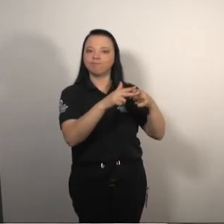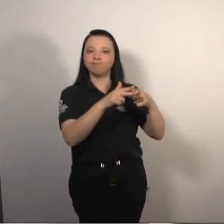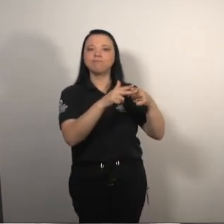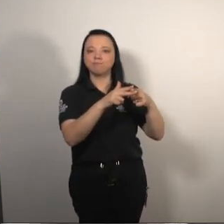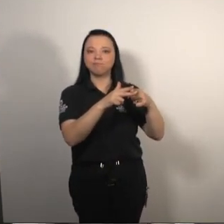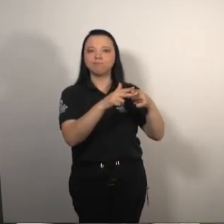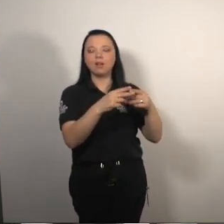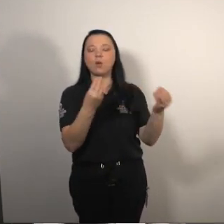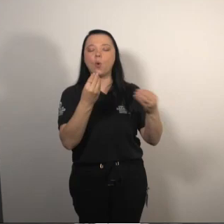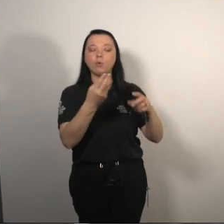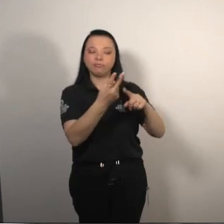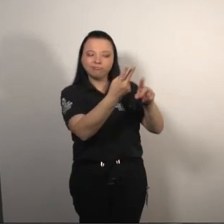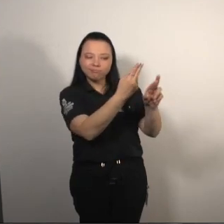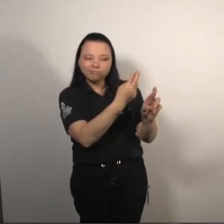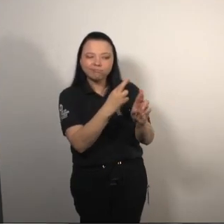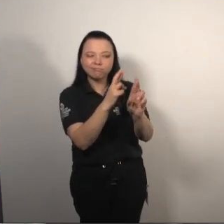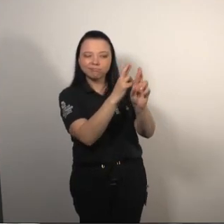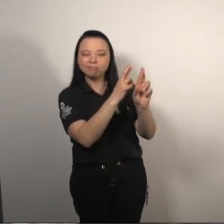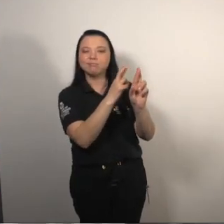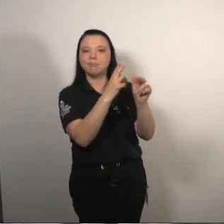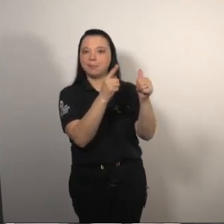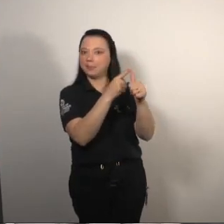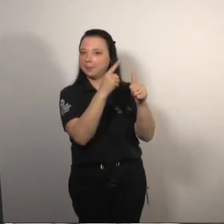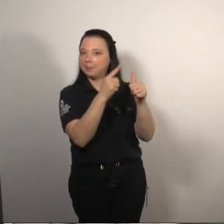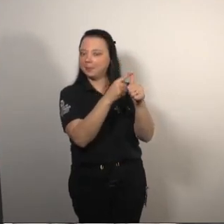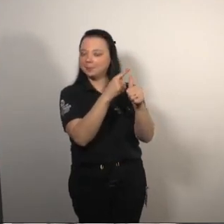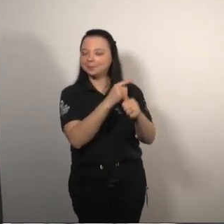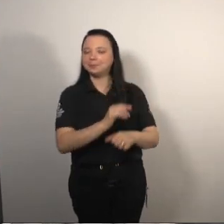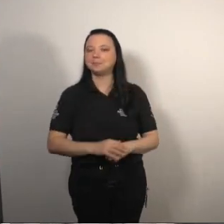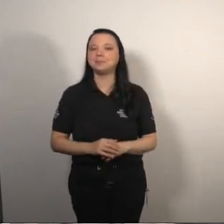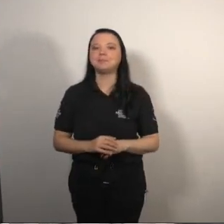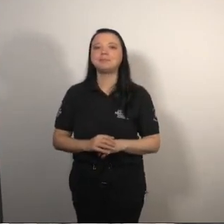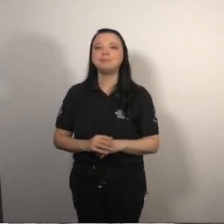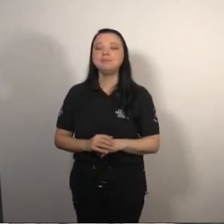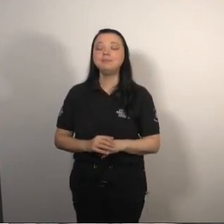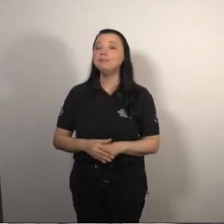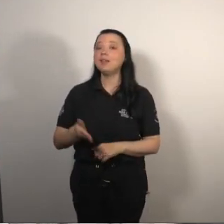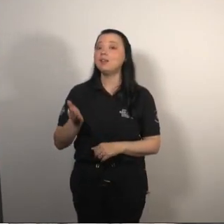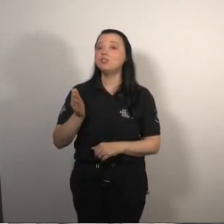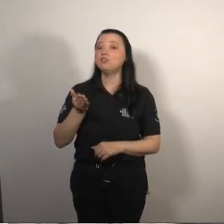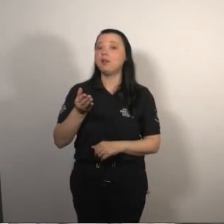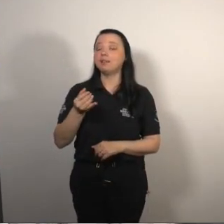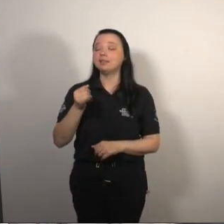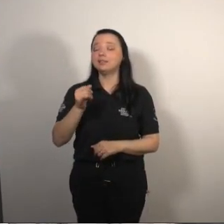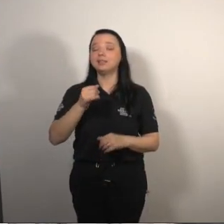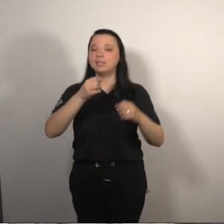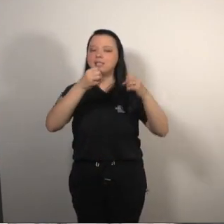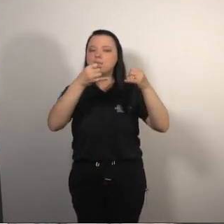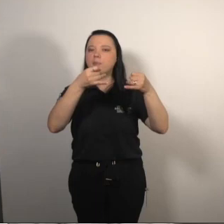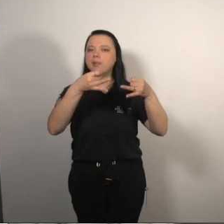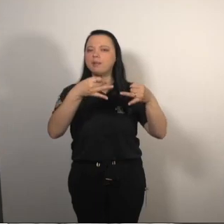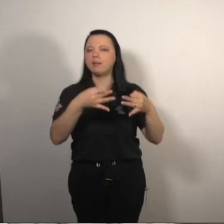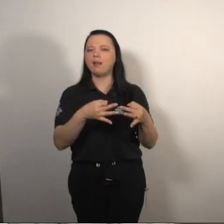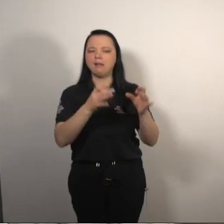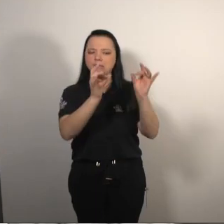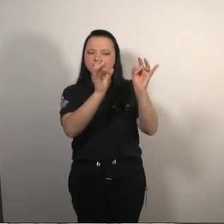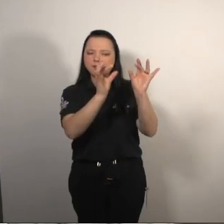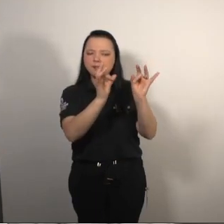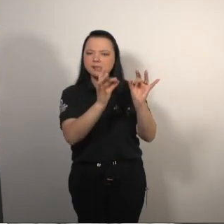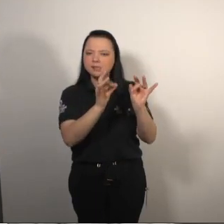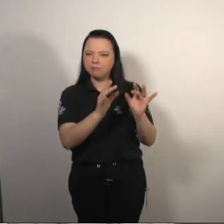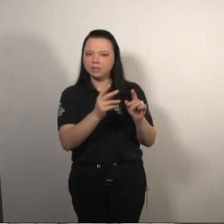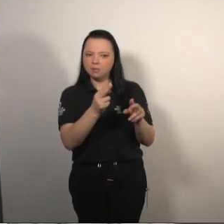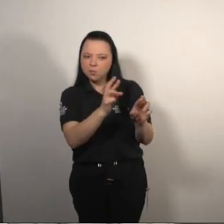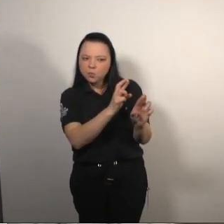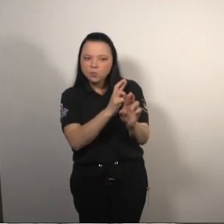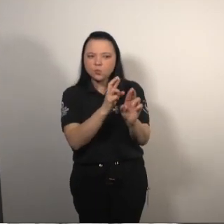nessas inspeções primárias. Já quando a gente fala de inspeções especiais e já tem